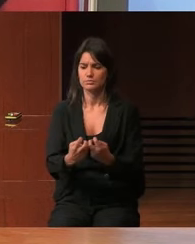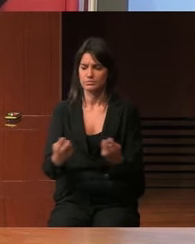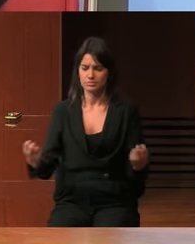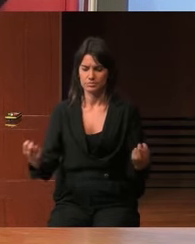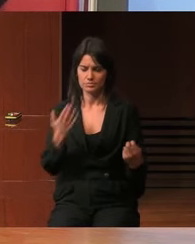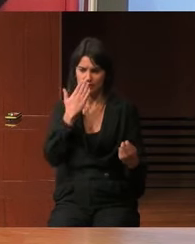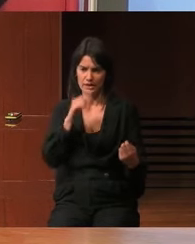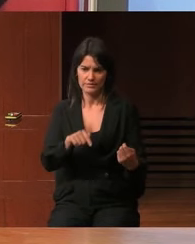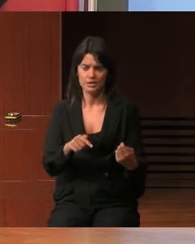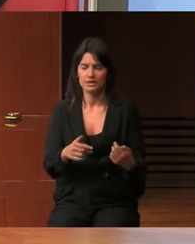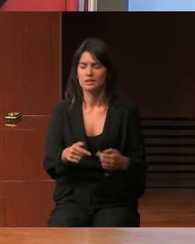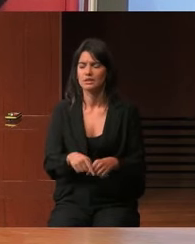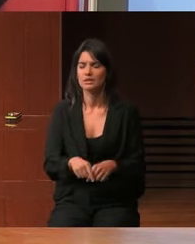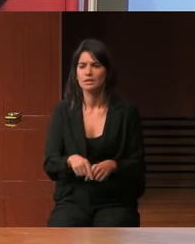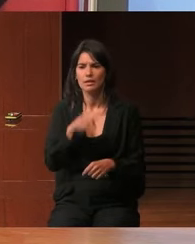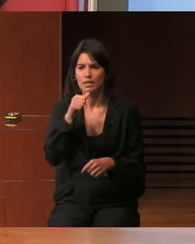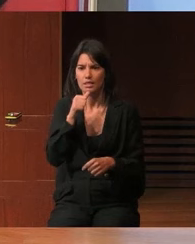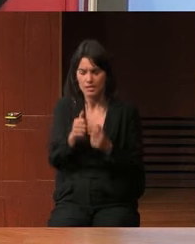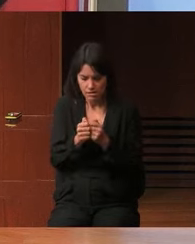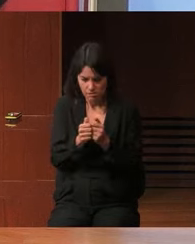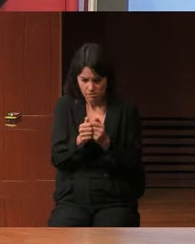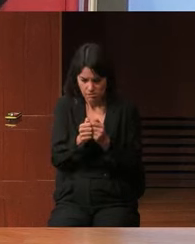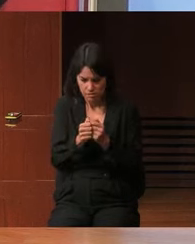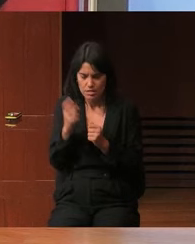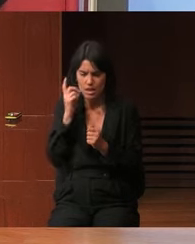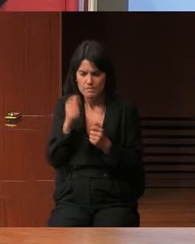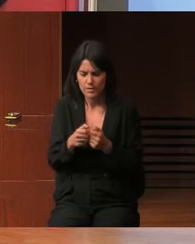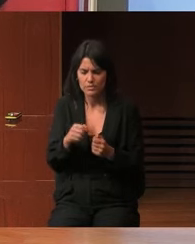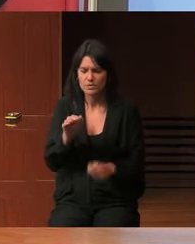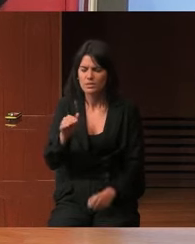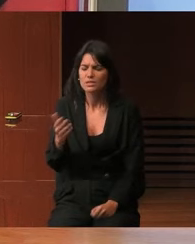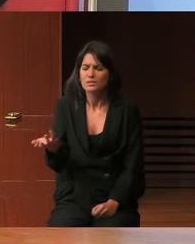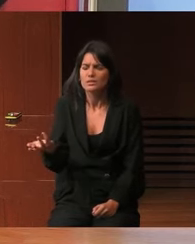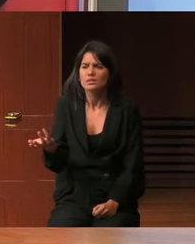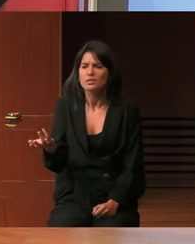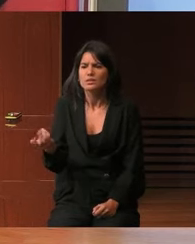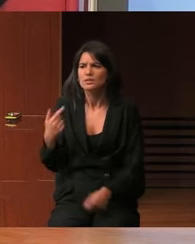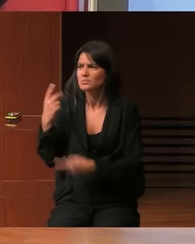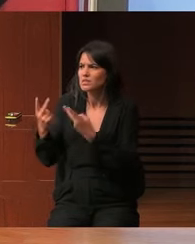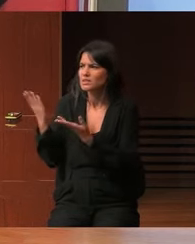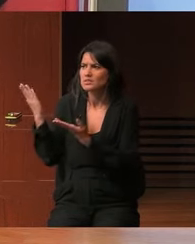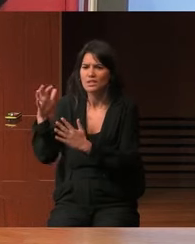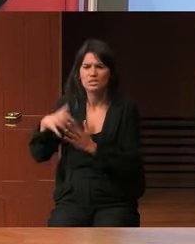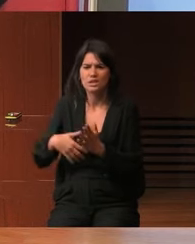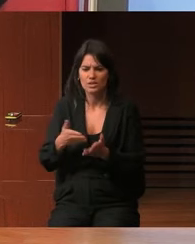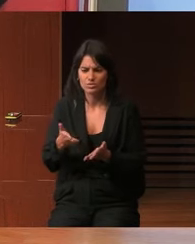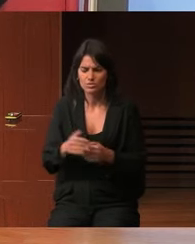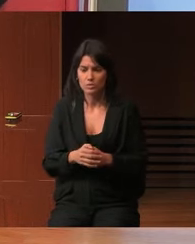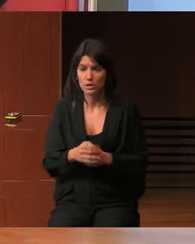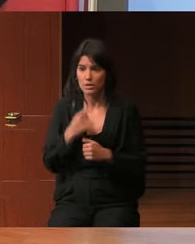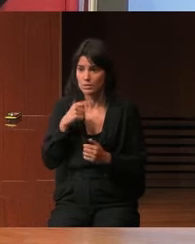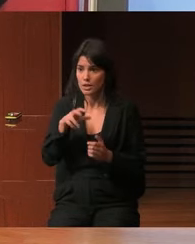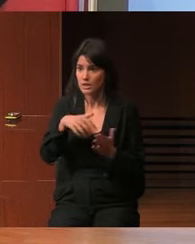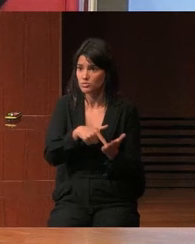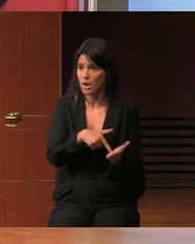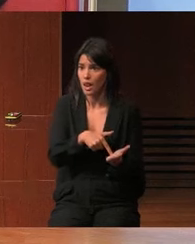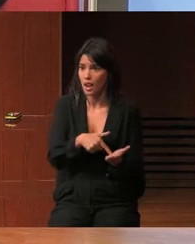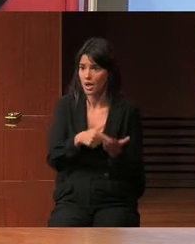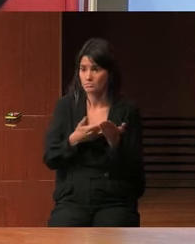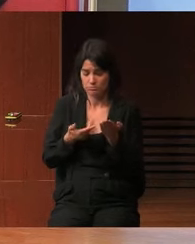turma ostensivamente olhar para o telemóvel e eu digo, então, mas estamos aqui a analisar um texto e você, e ele diz, o texto está aqui,